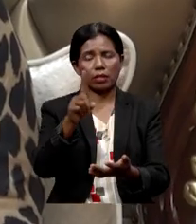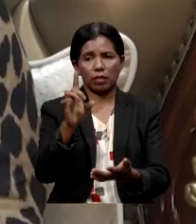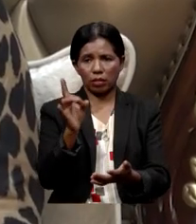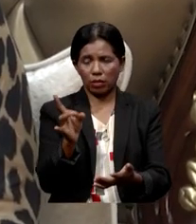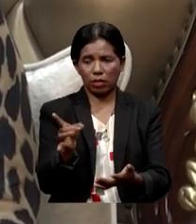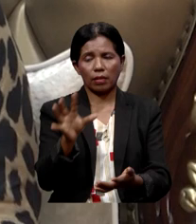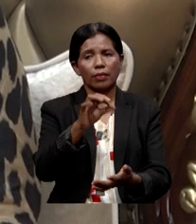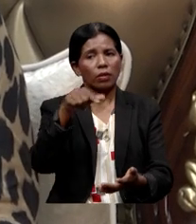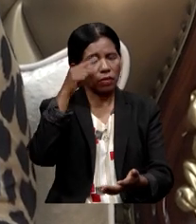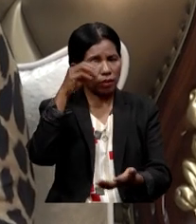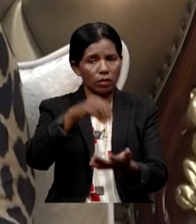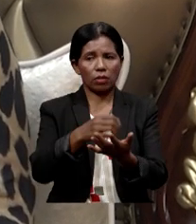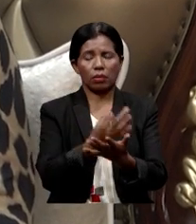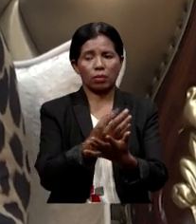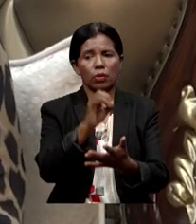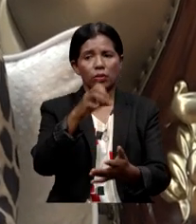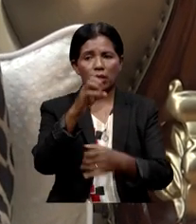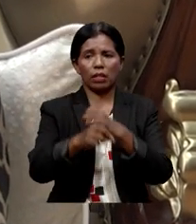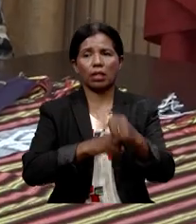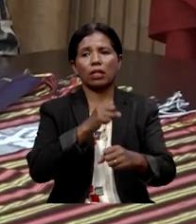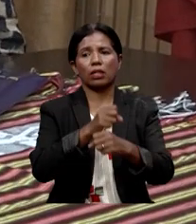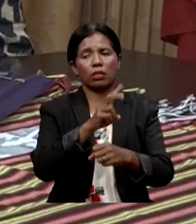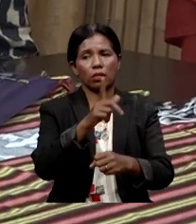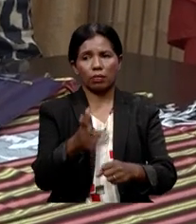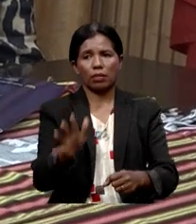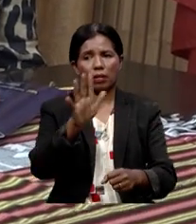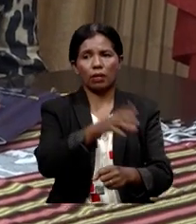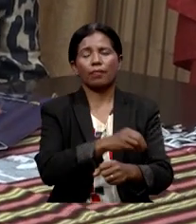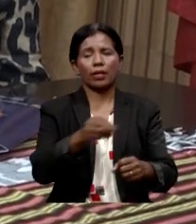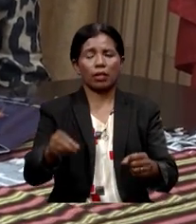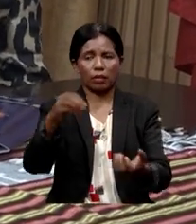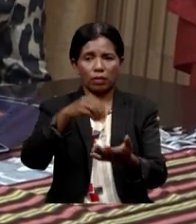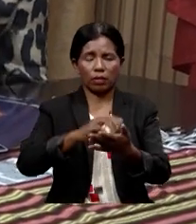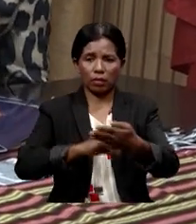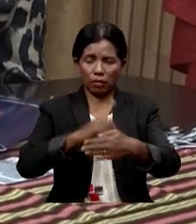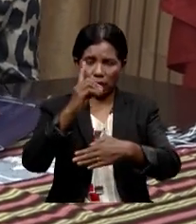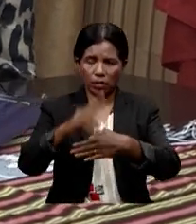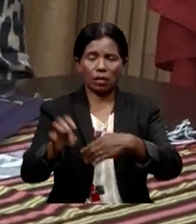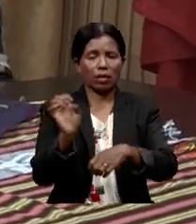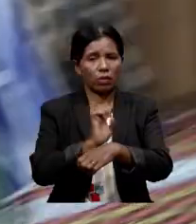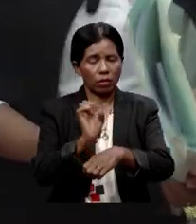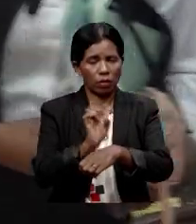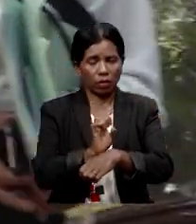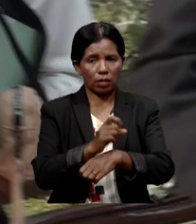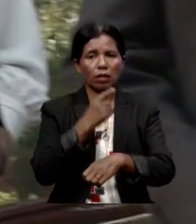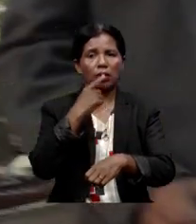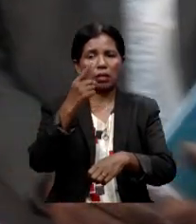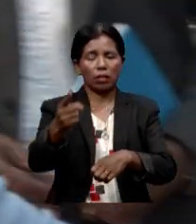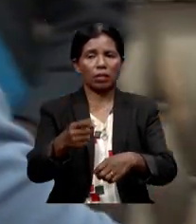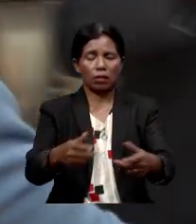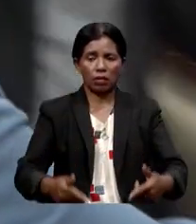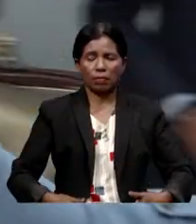52.065.689. Governo propõe no orçamento geral do Estado de Tinari, Honduras, Nelson Lima, né? Ato promove desenvolvimento econômico no radia condição